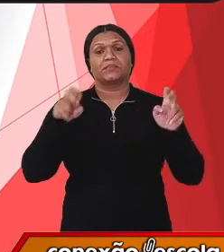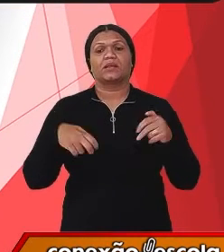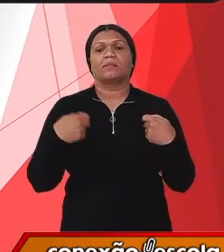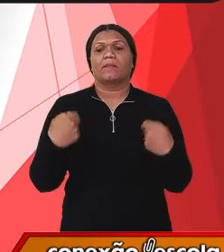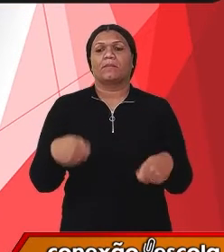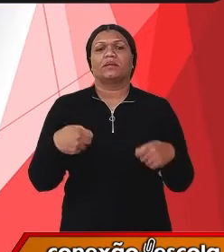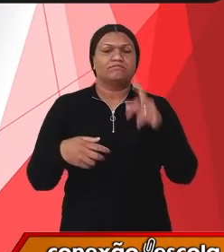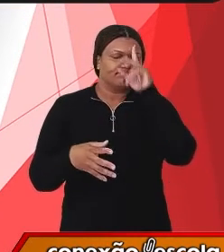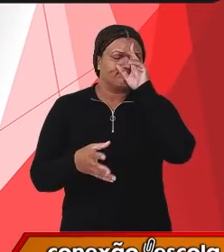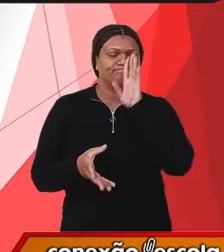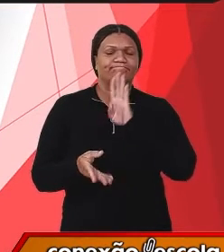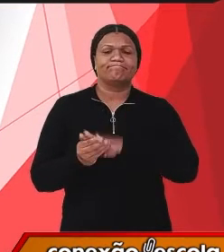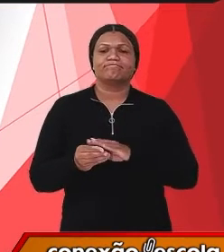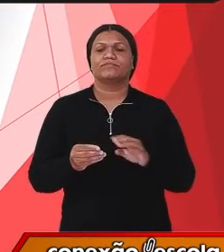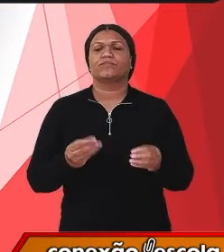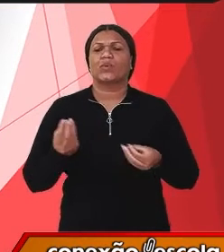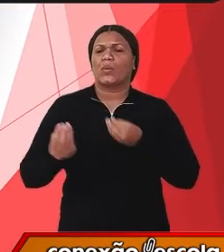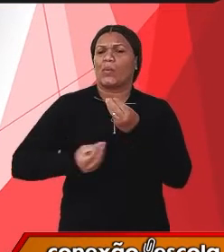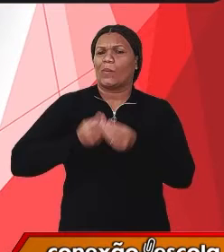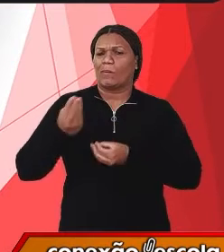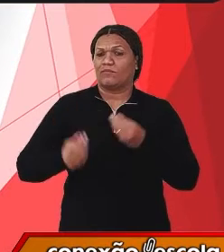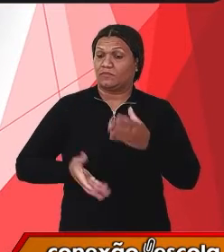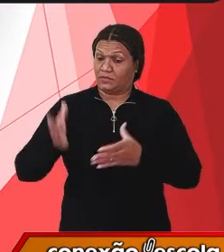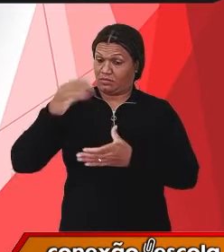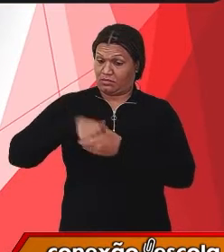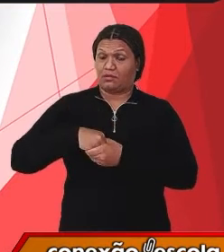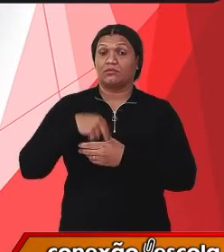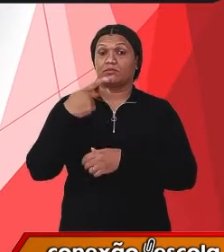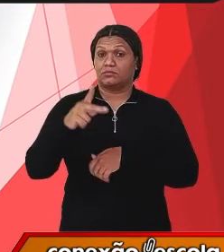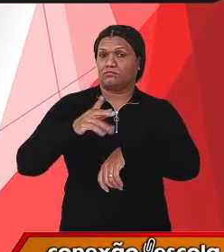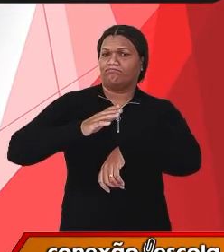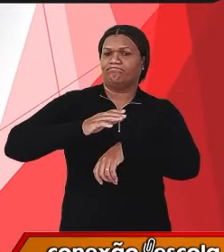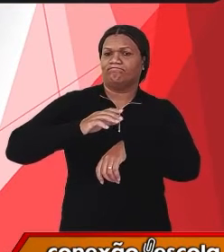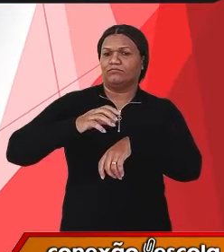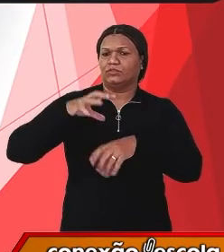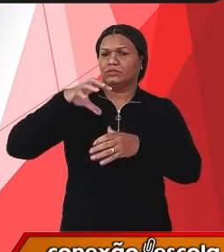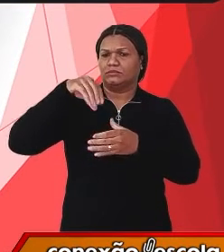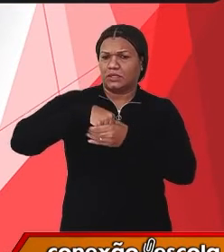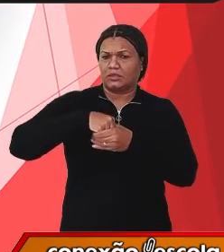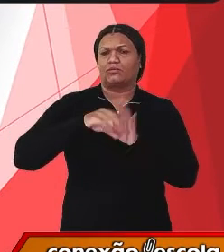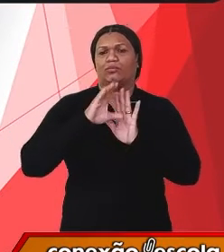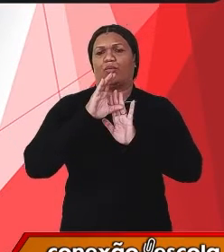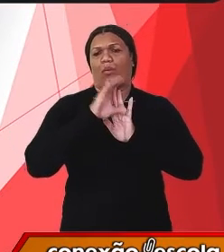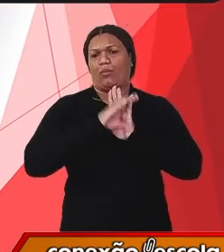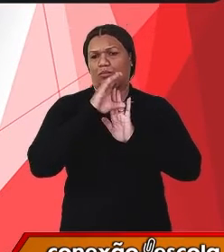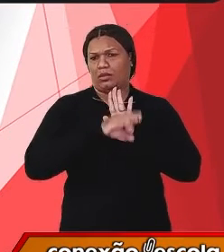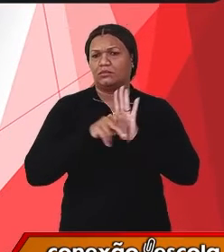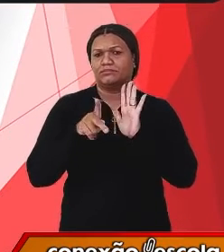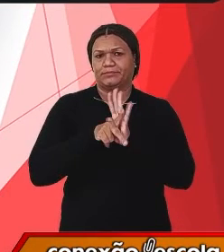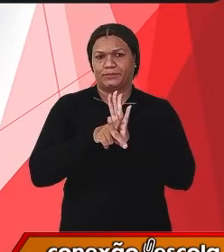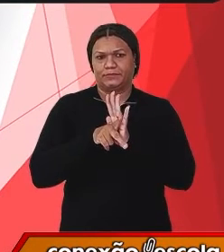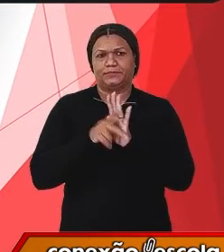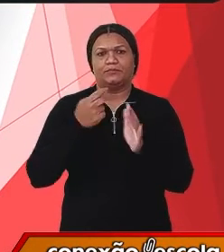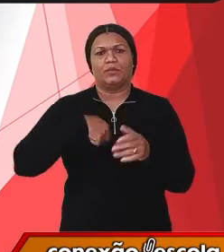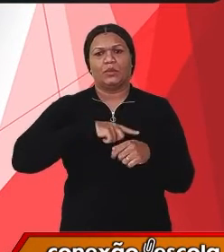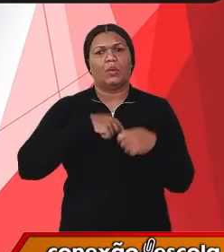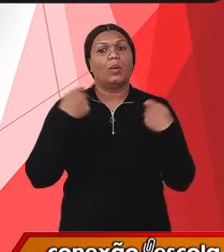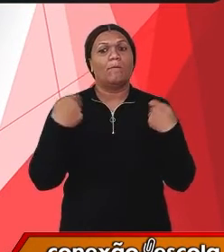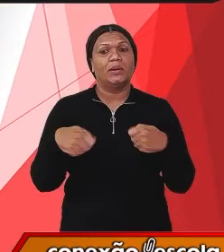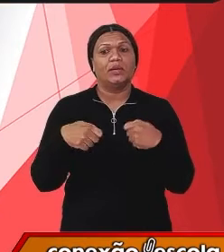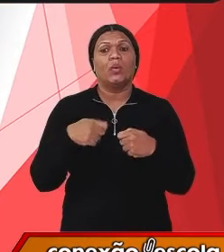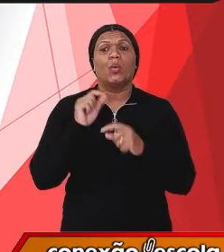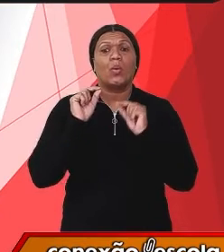ser compreendidos dentro do seu próprio contexto. Então nós precisamos